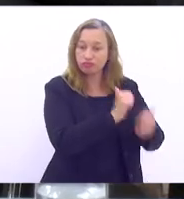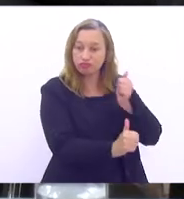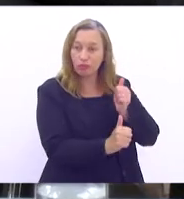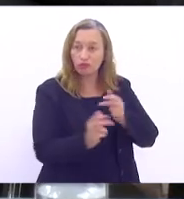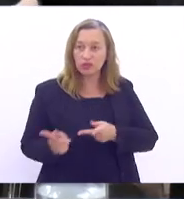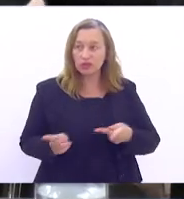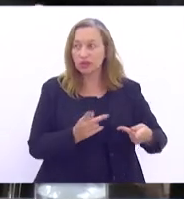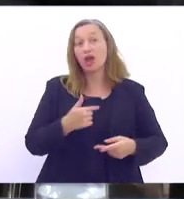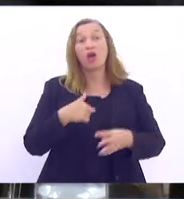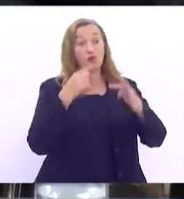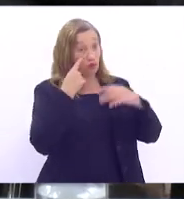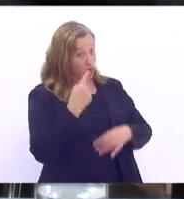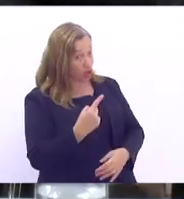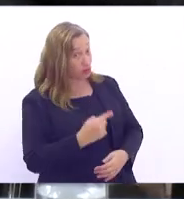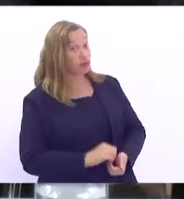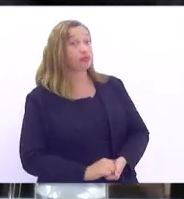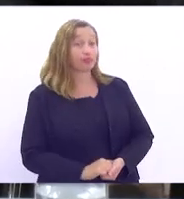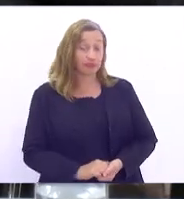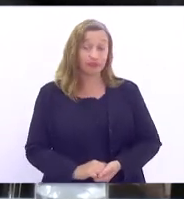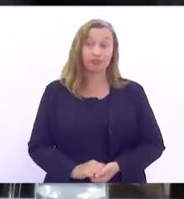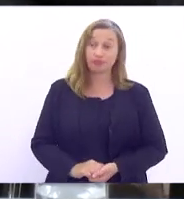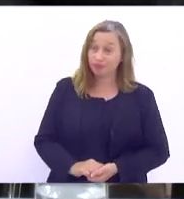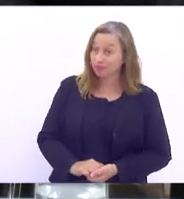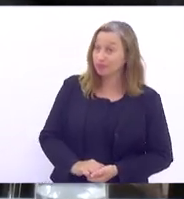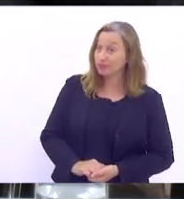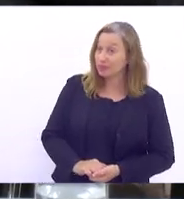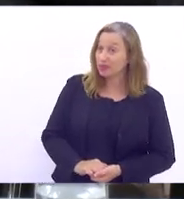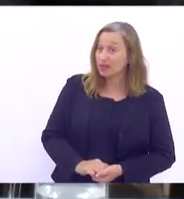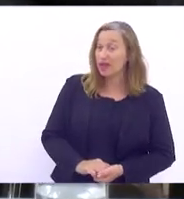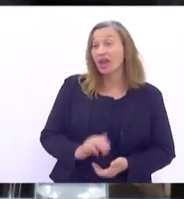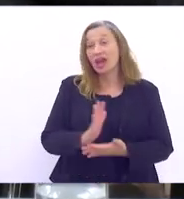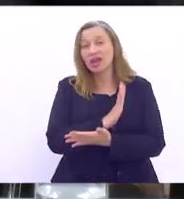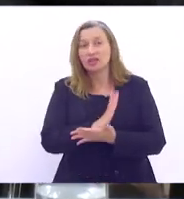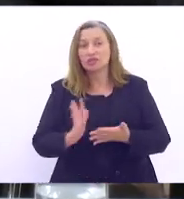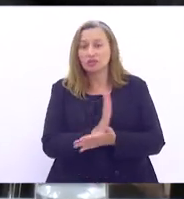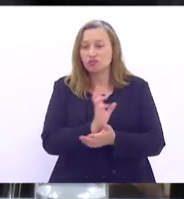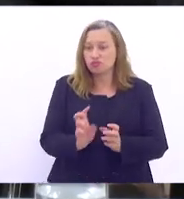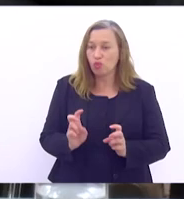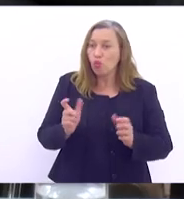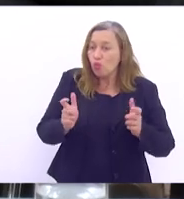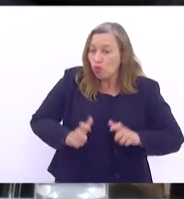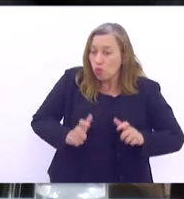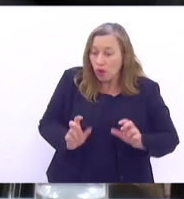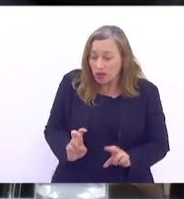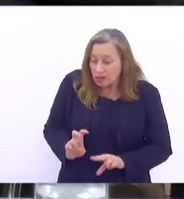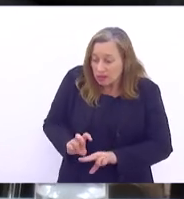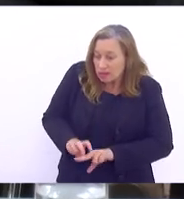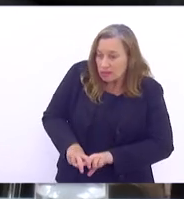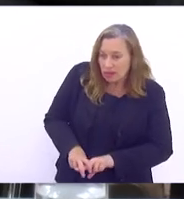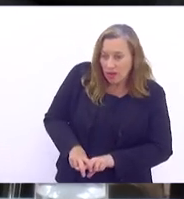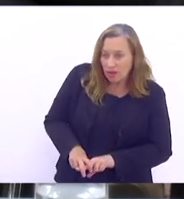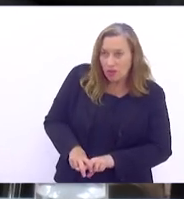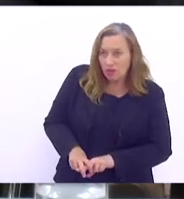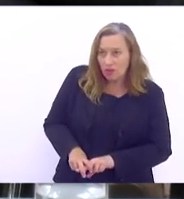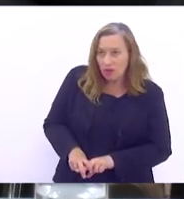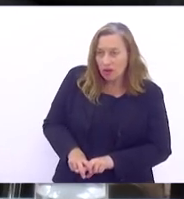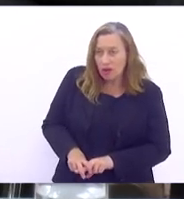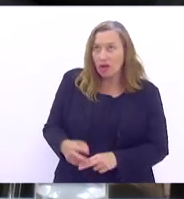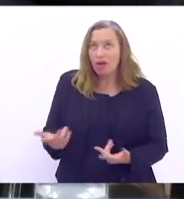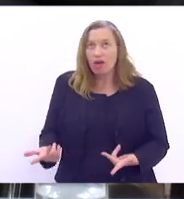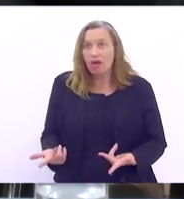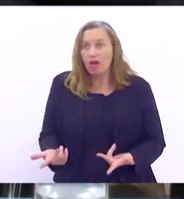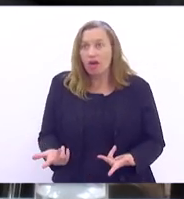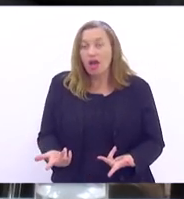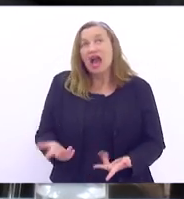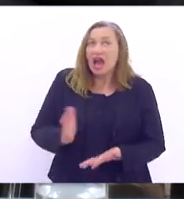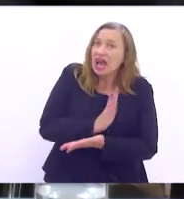testemunha. E Muitas vezes, a cultura de arquibancada é indesejável. Às vezes é racista,